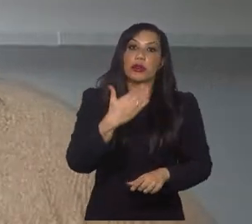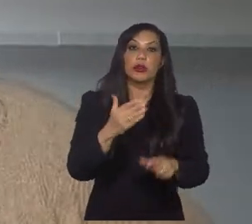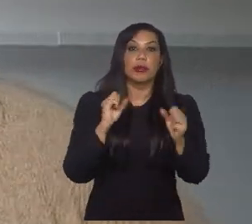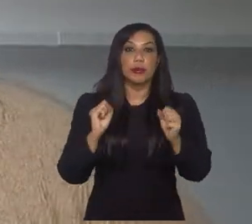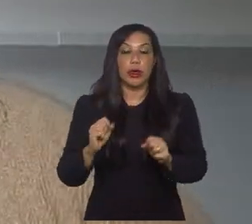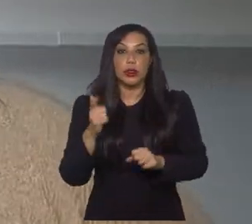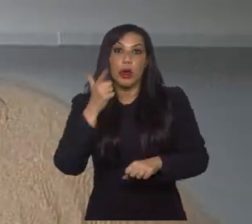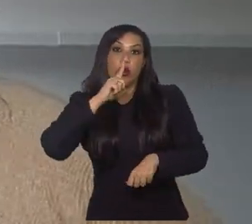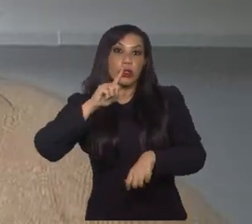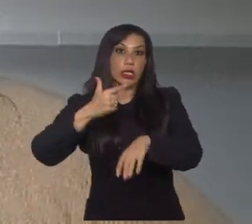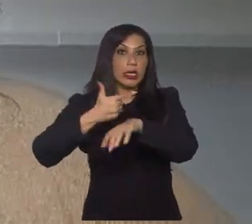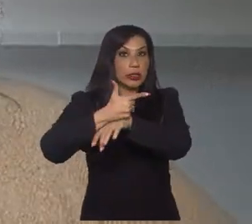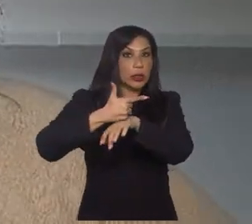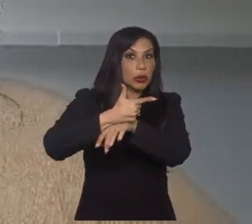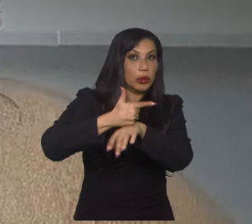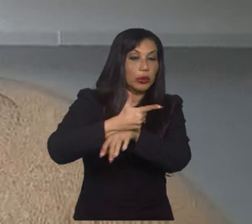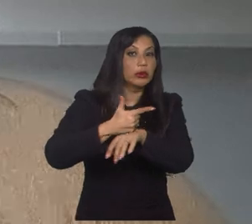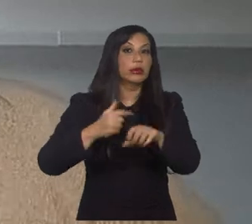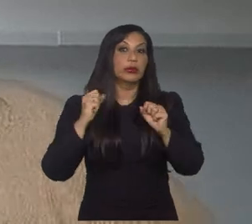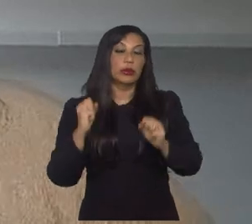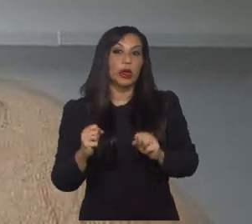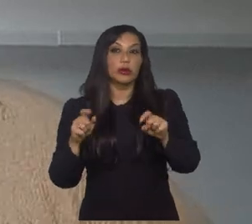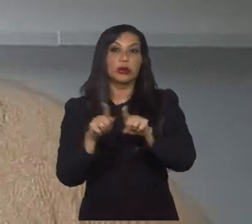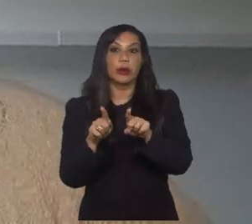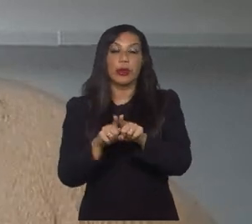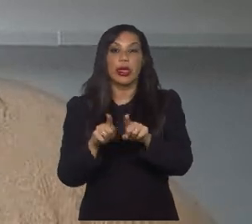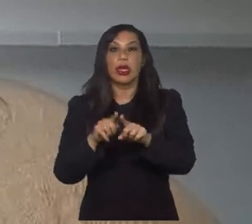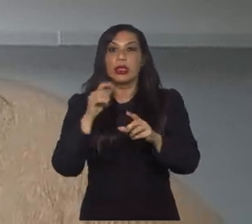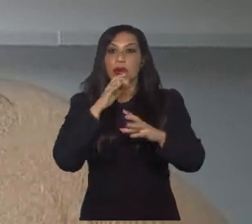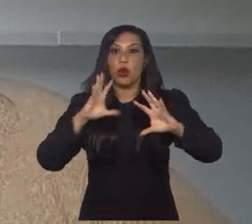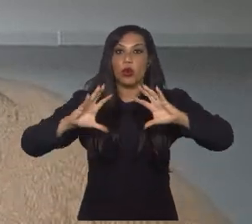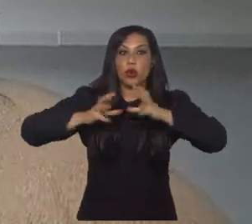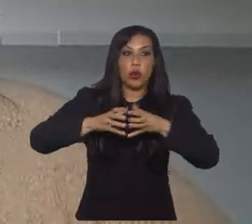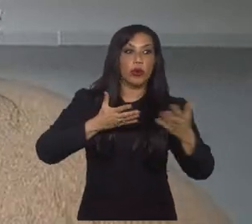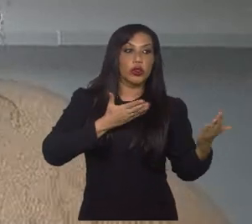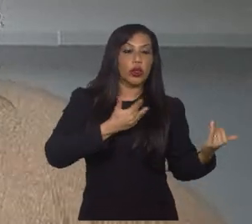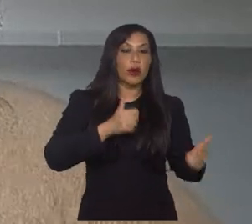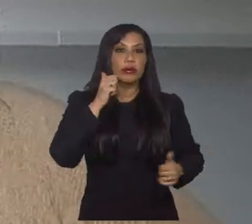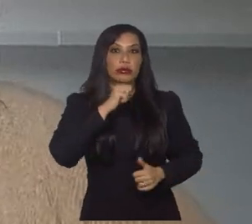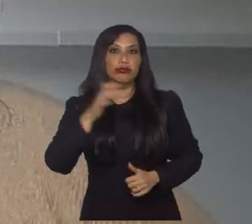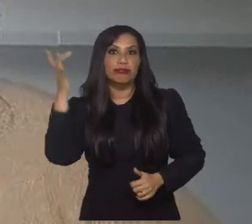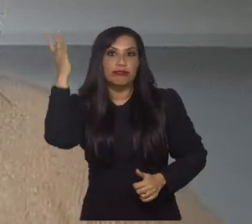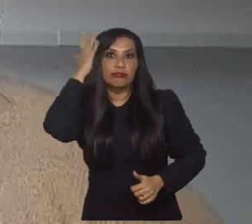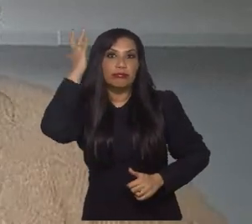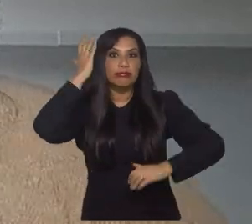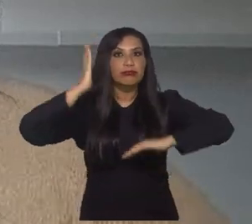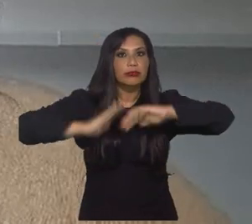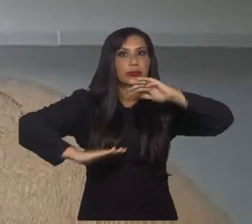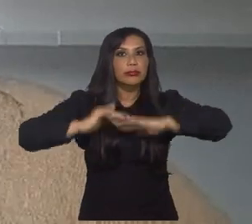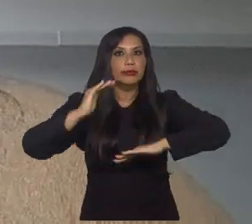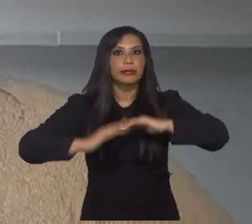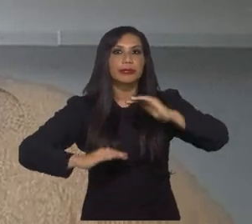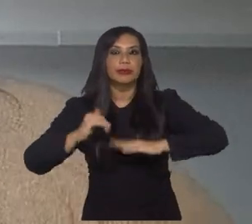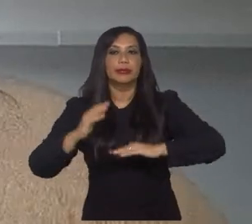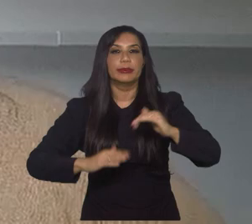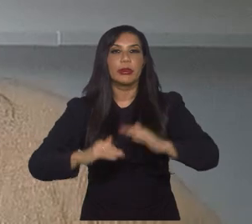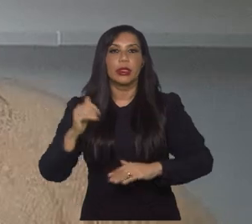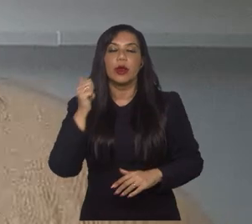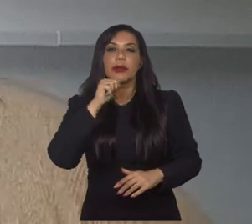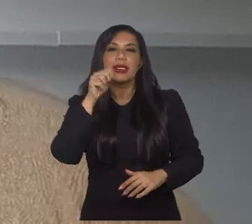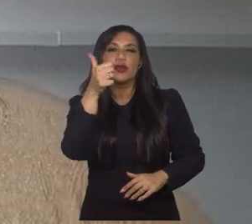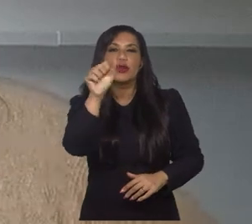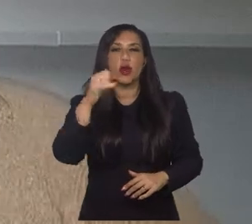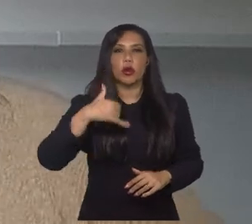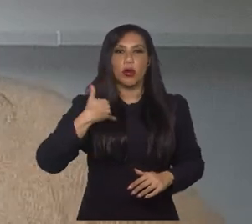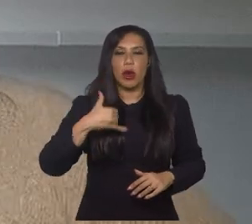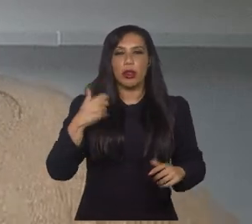essa segunda colocação. Aí tem uma geração jovem chegando e talentosa. Olinda Caicedo com só 18 anos,